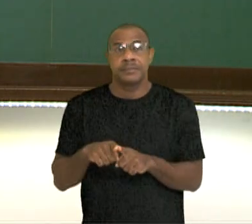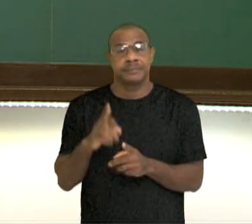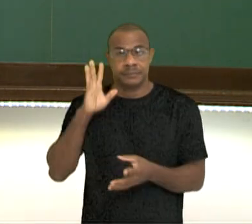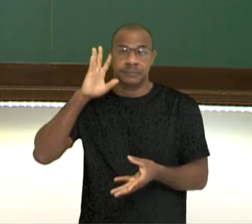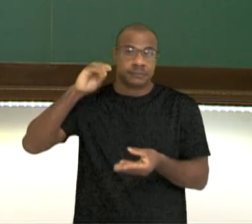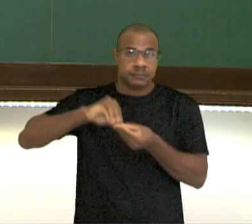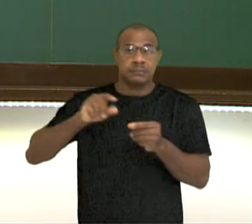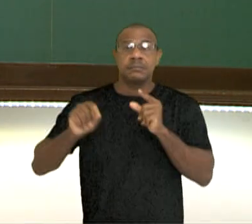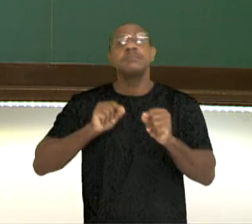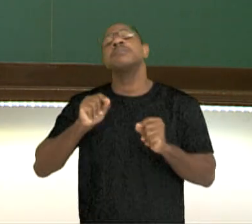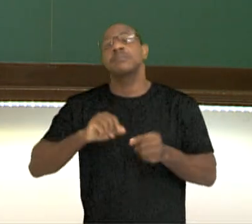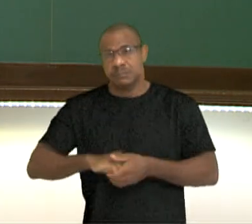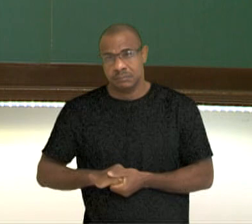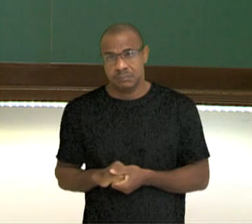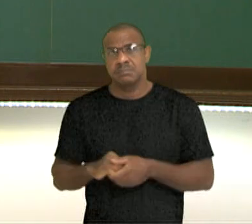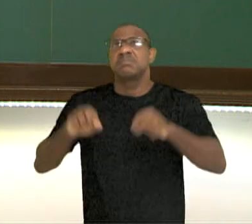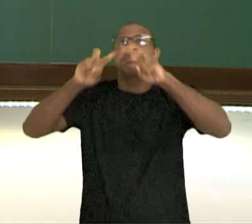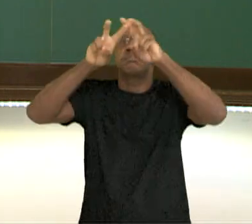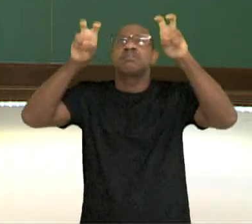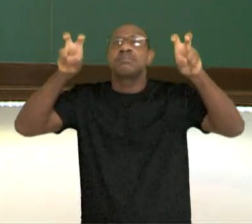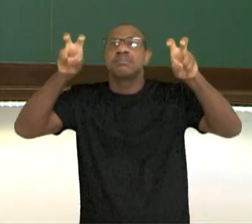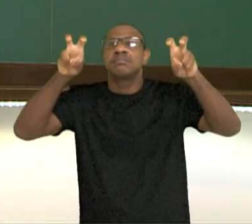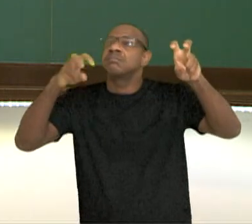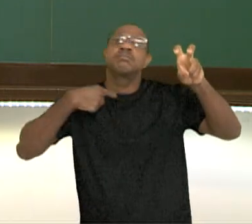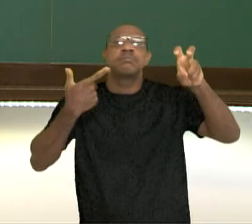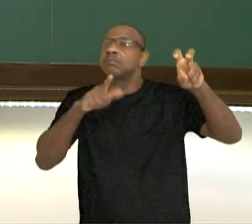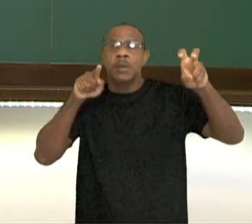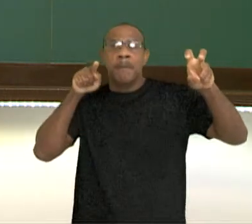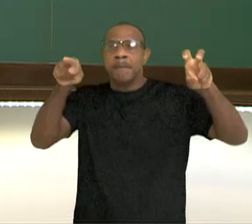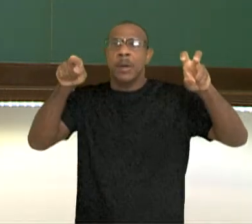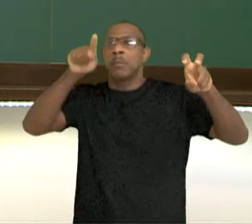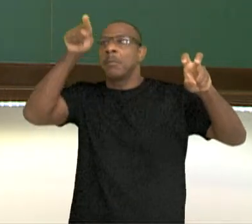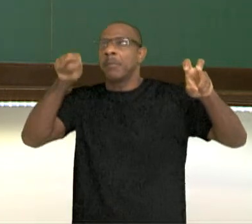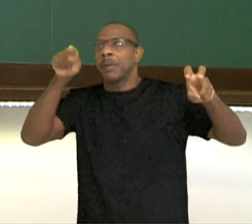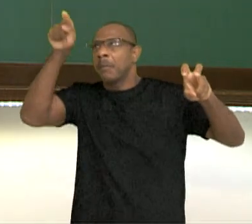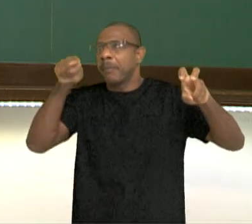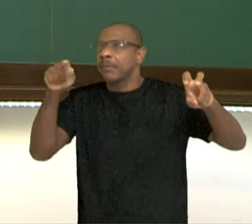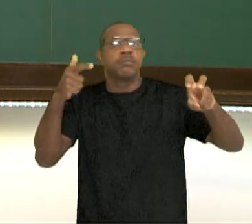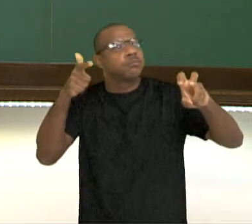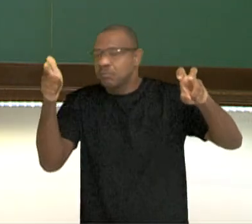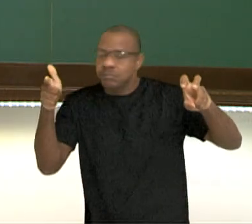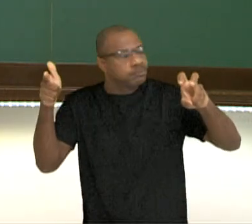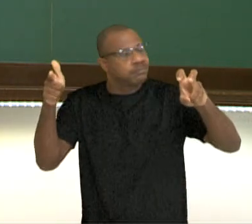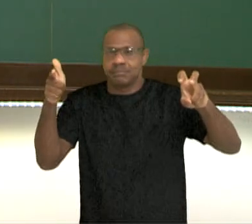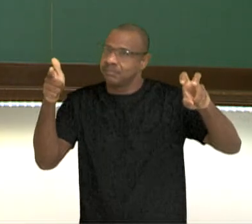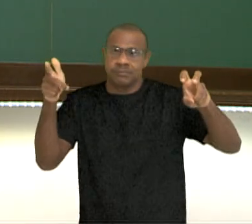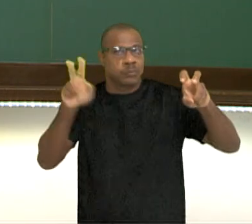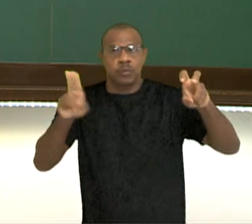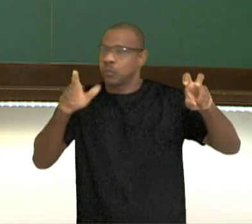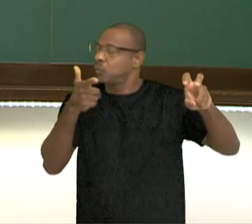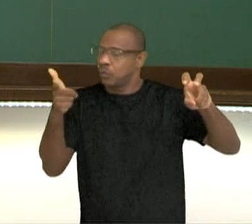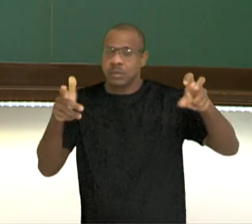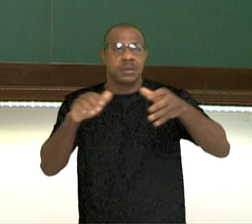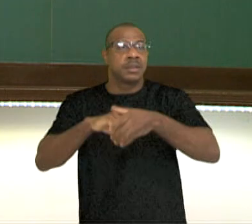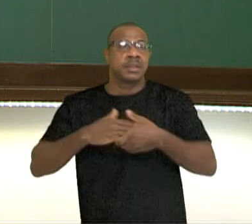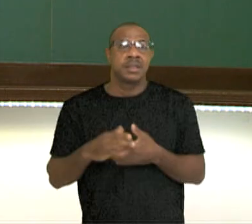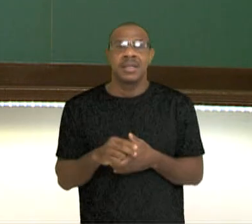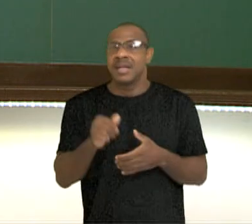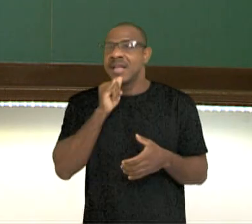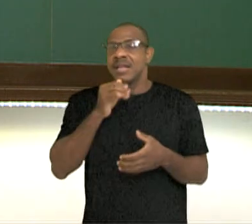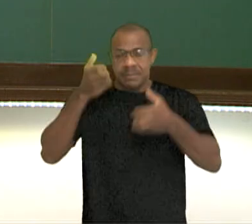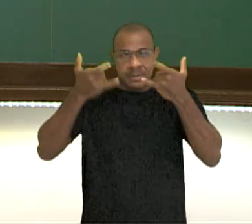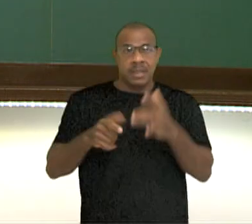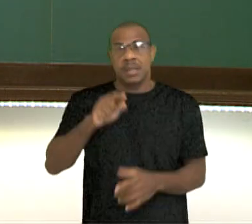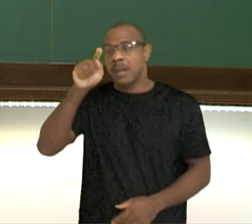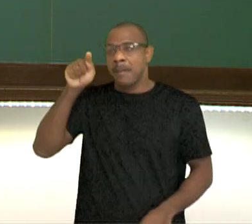quê? Que no título eu não uso ponto final. Então, quando nós conversamos sobre a